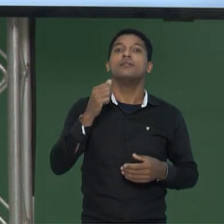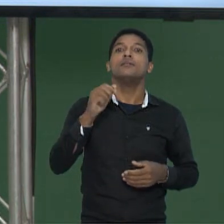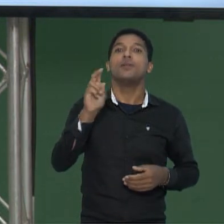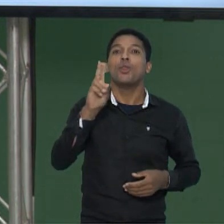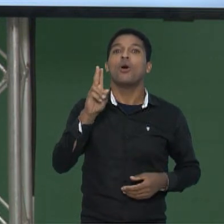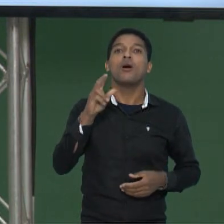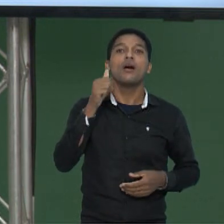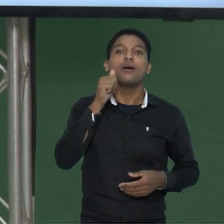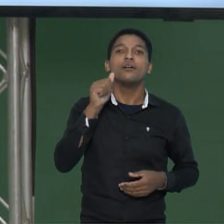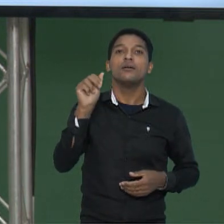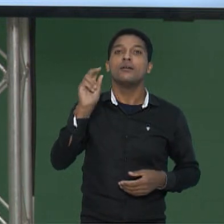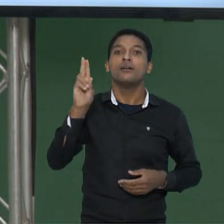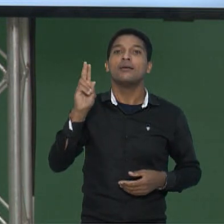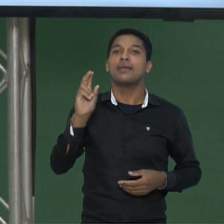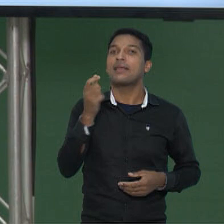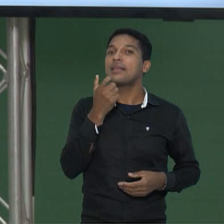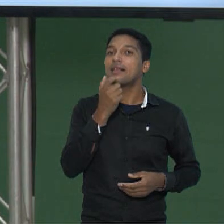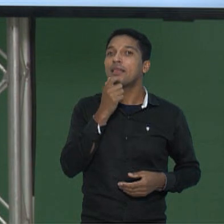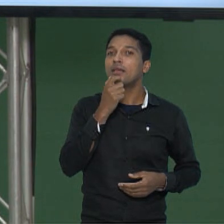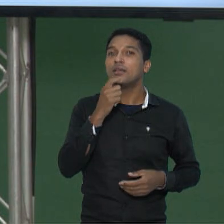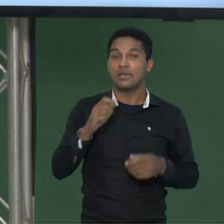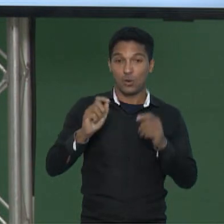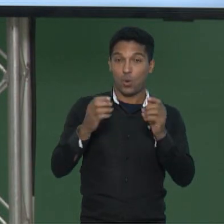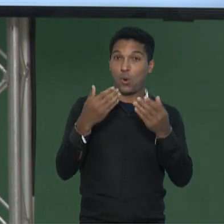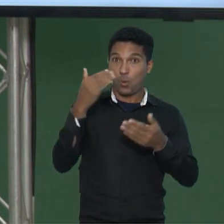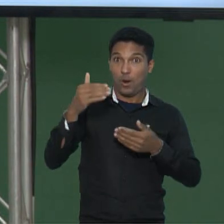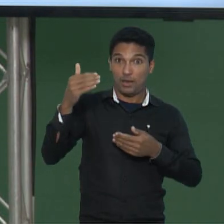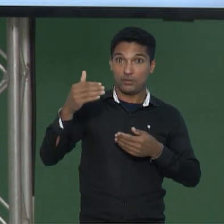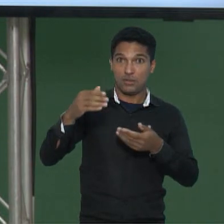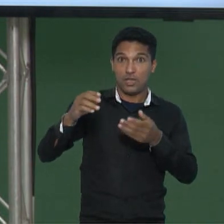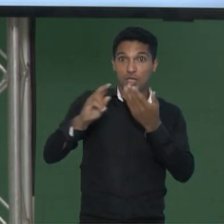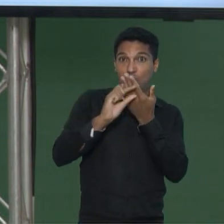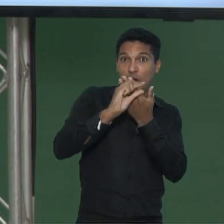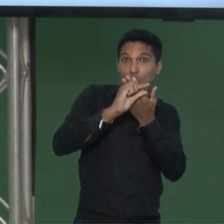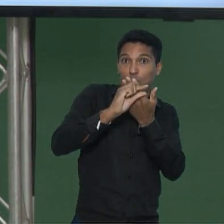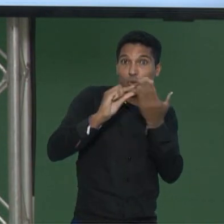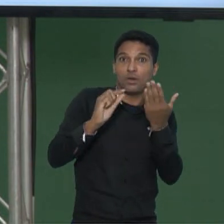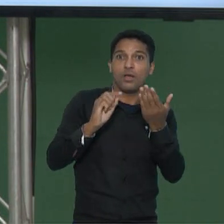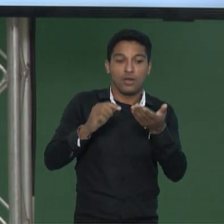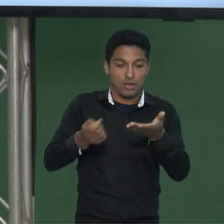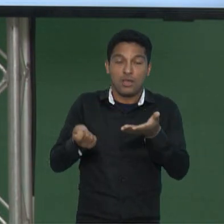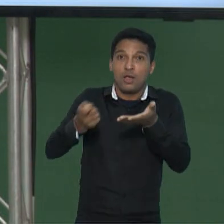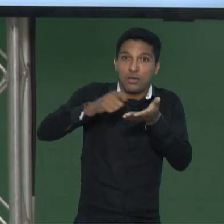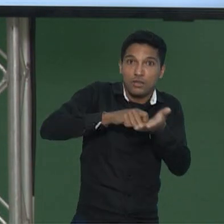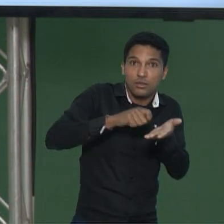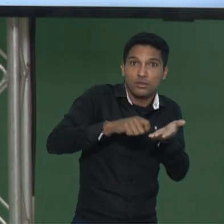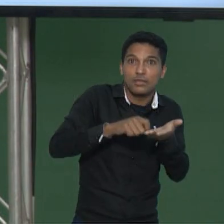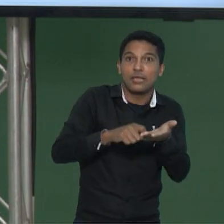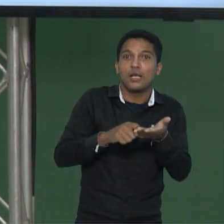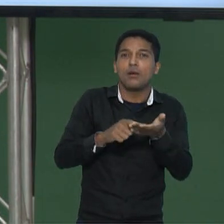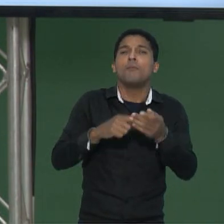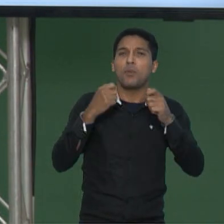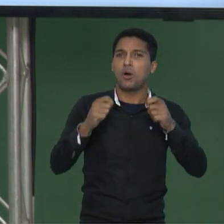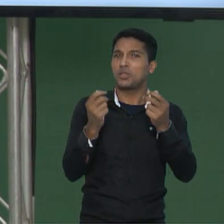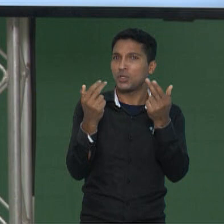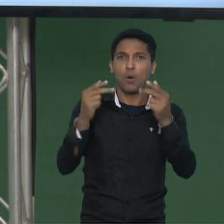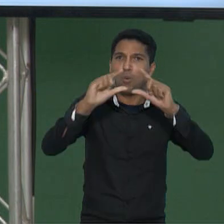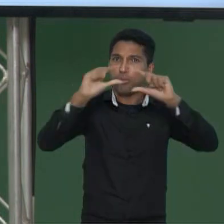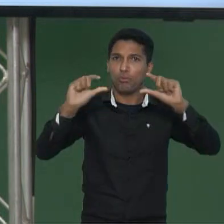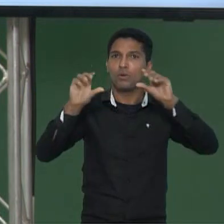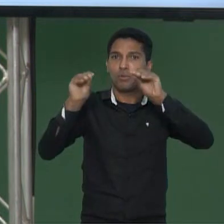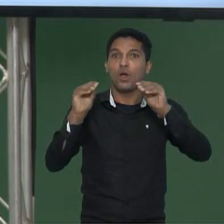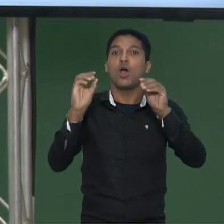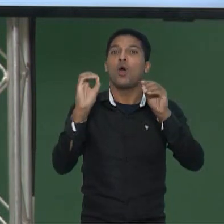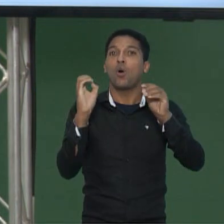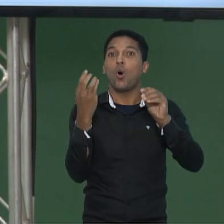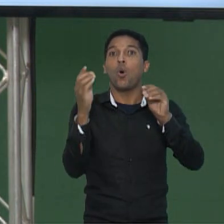posso tanto colocar Mary Ann no início ou escrever exatamente como está aqui. Vai ficar tudo certo, ok? Então,